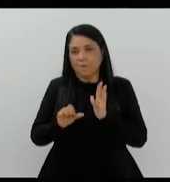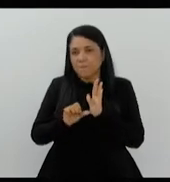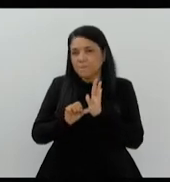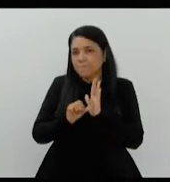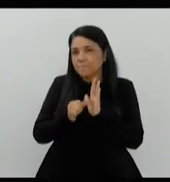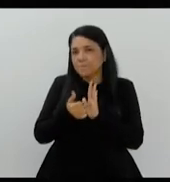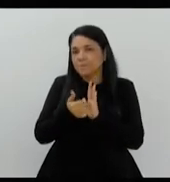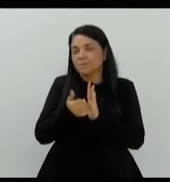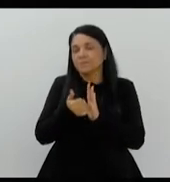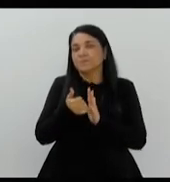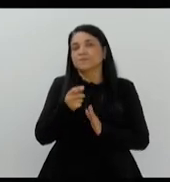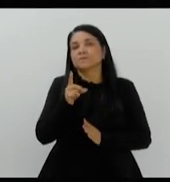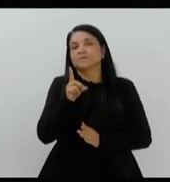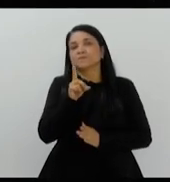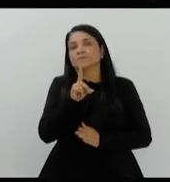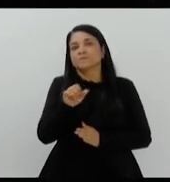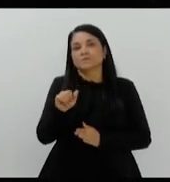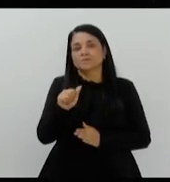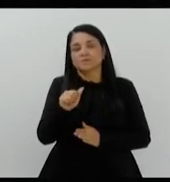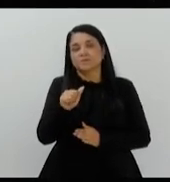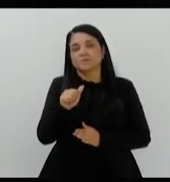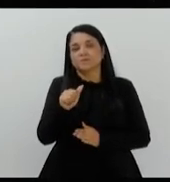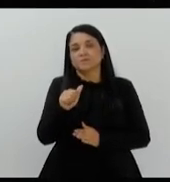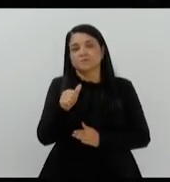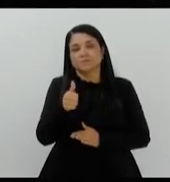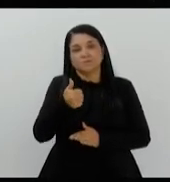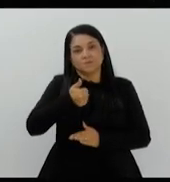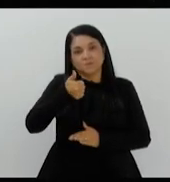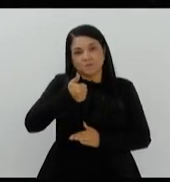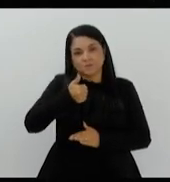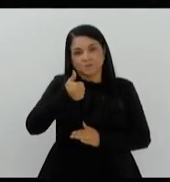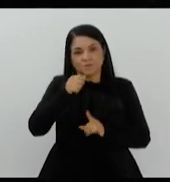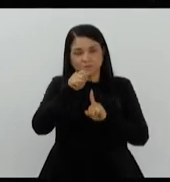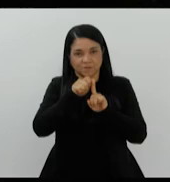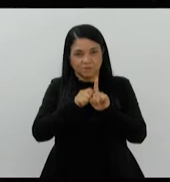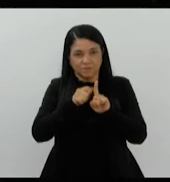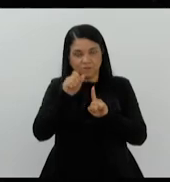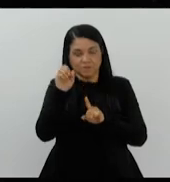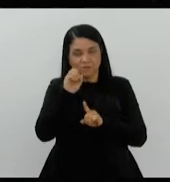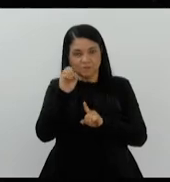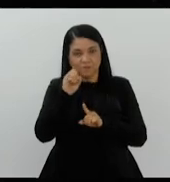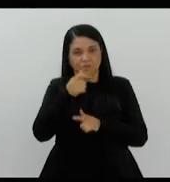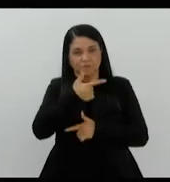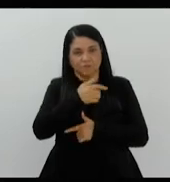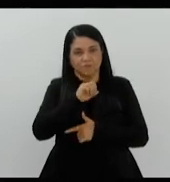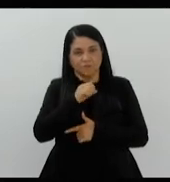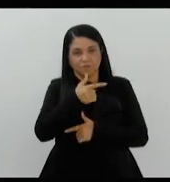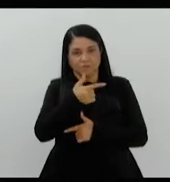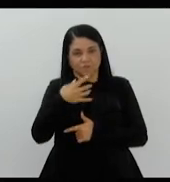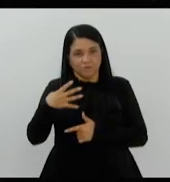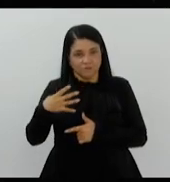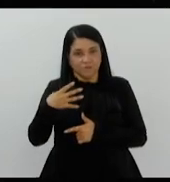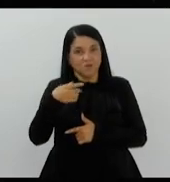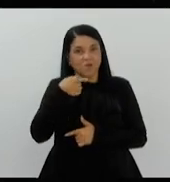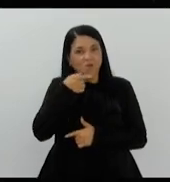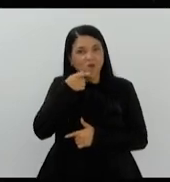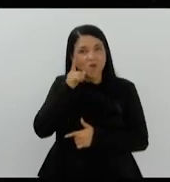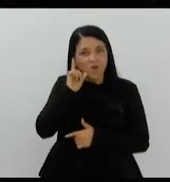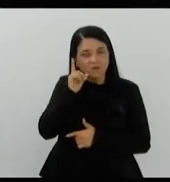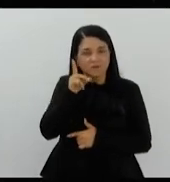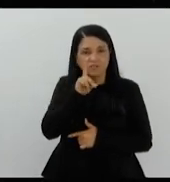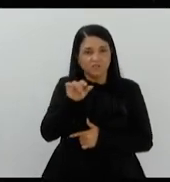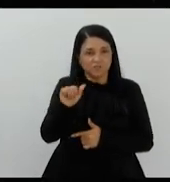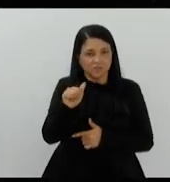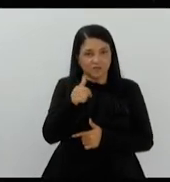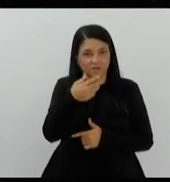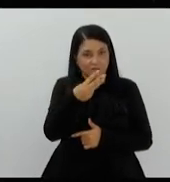1º de outubro de 2024, registro a data, porque ontem, 30 de